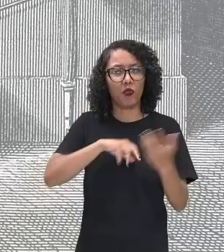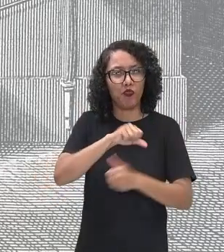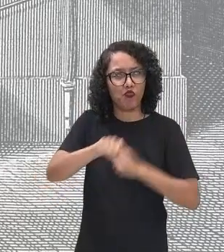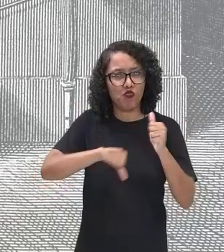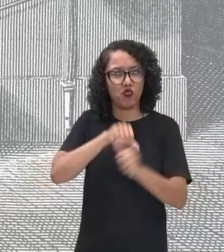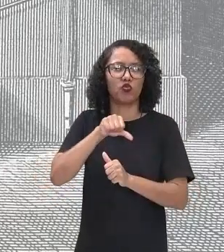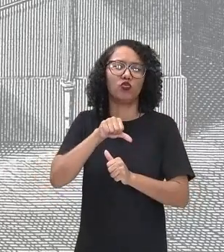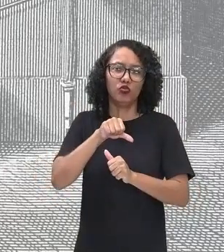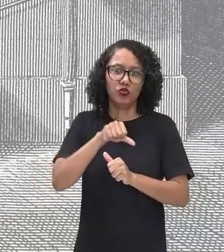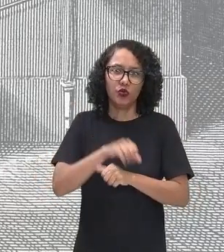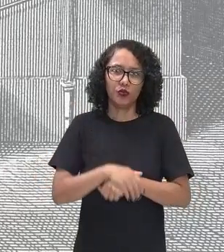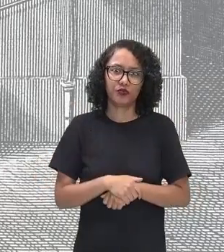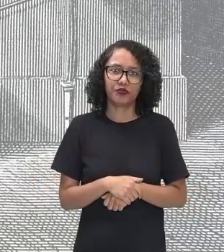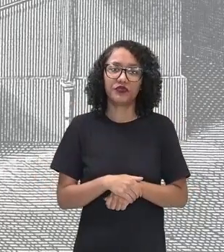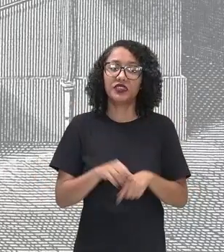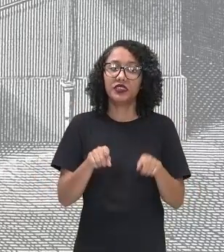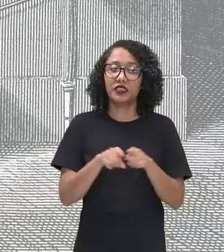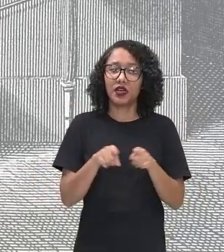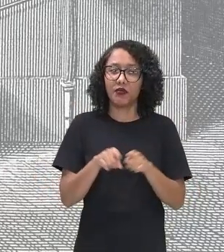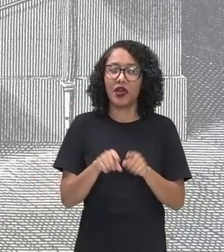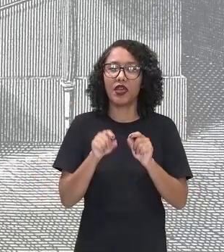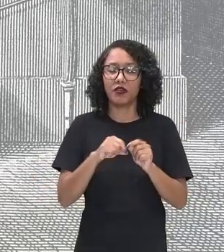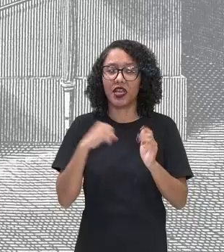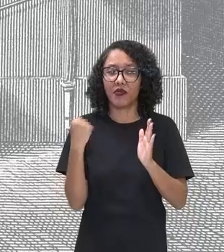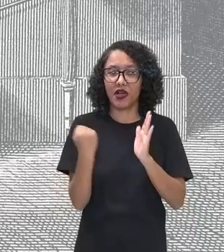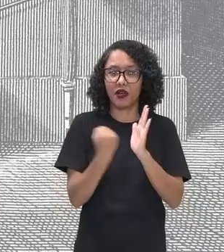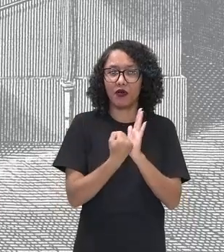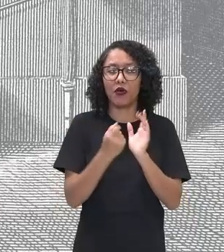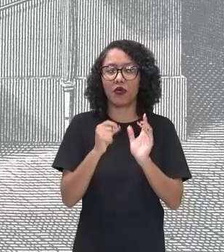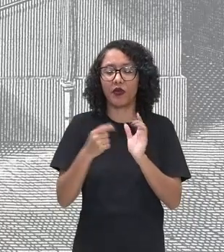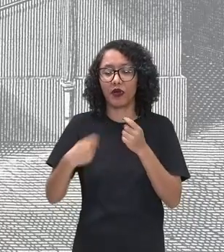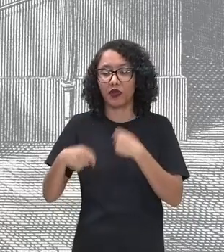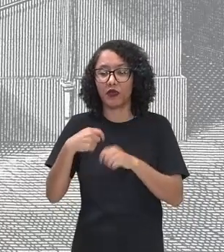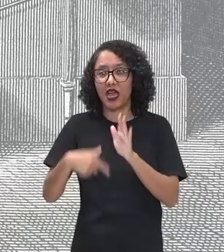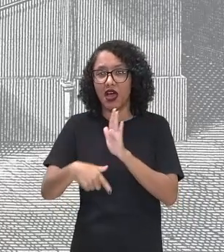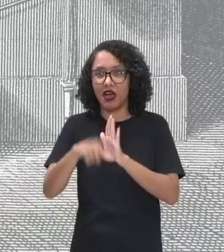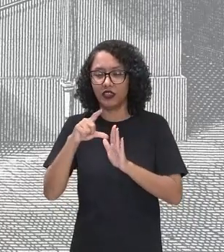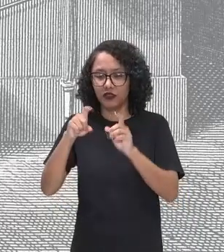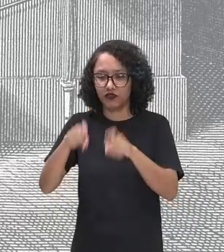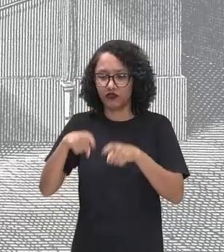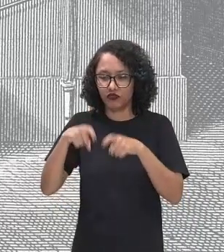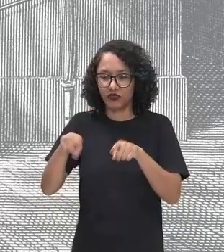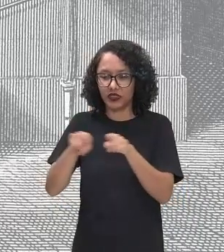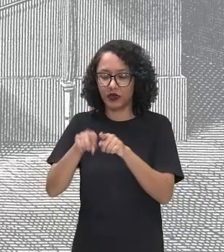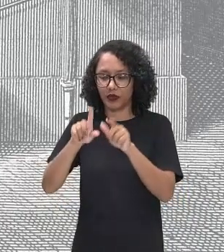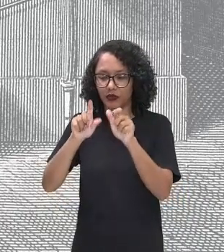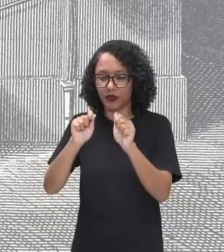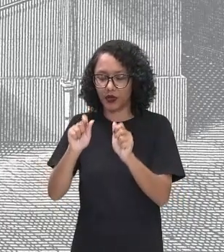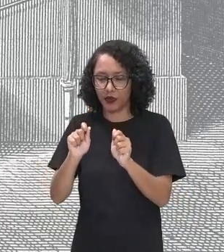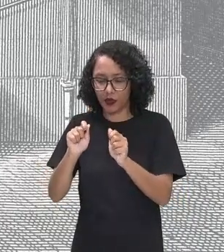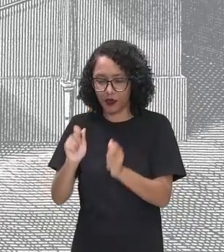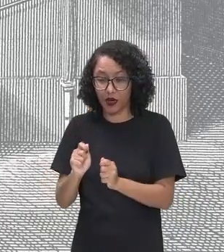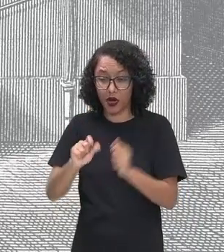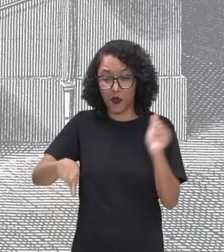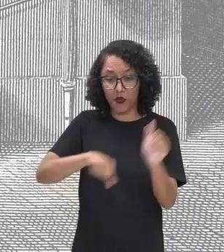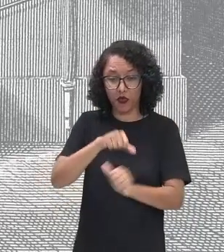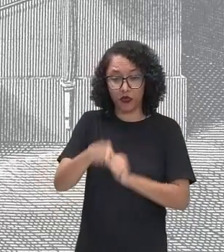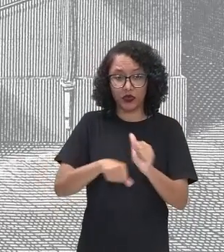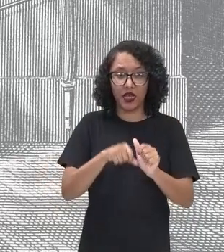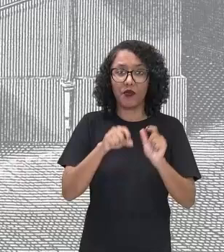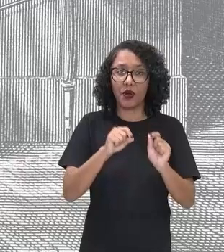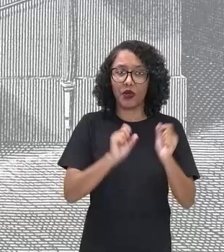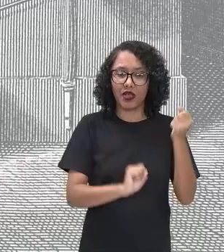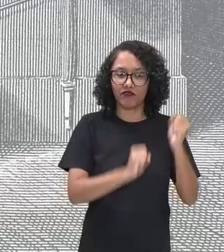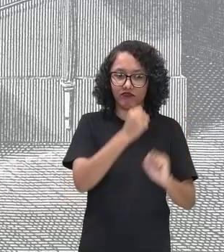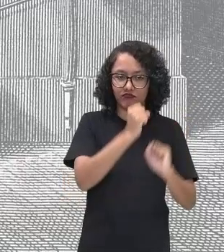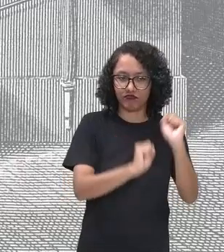de uma economia predominantemente agrária e artesanal para um modelo industrial e